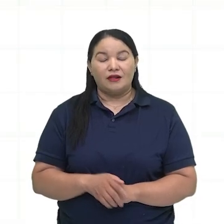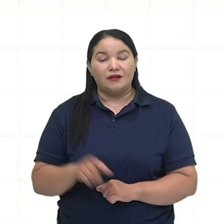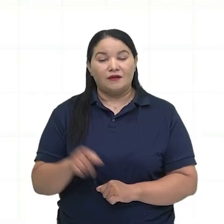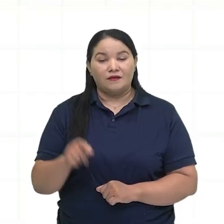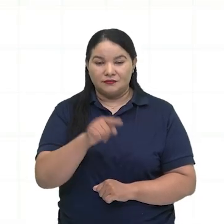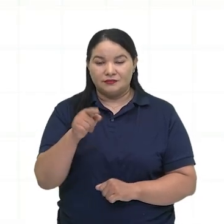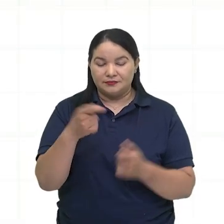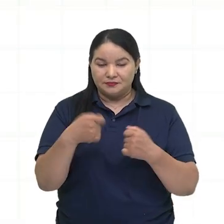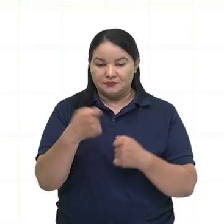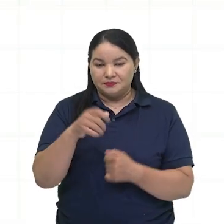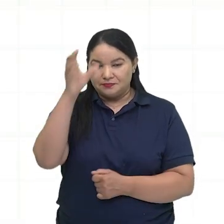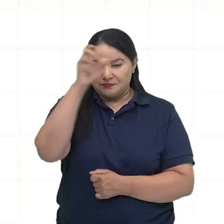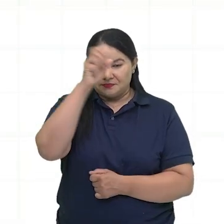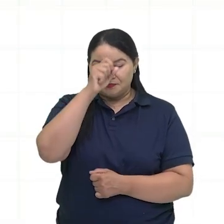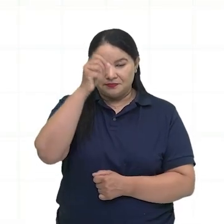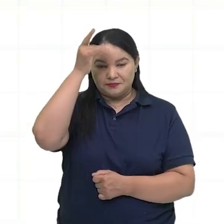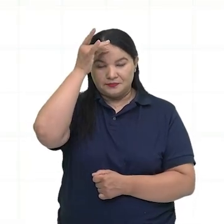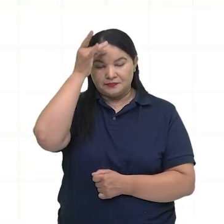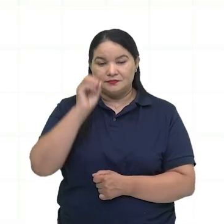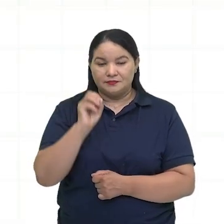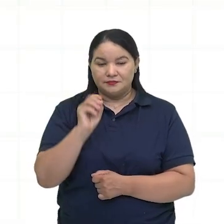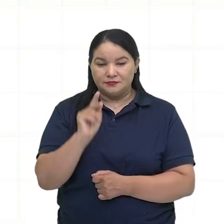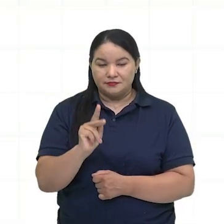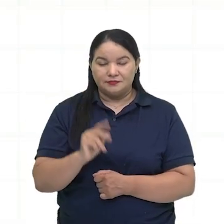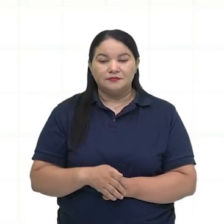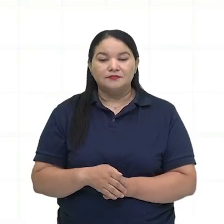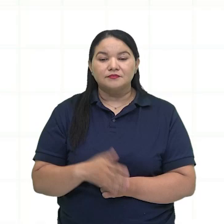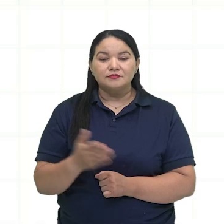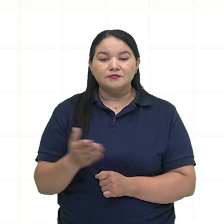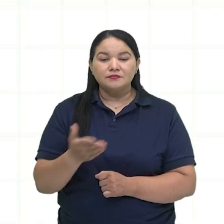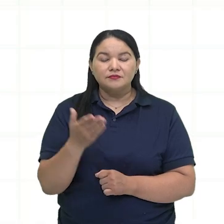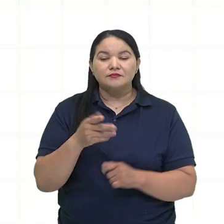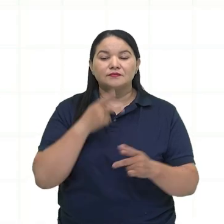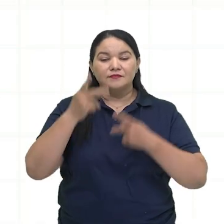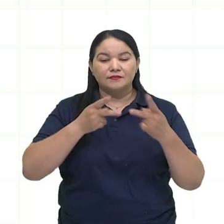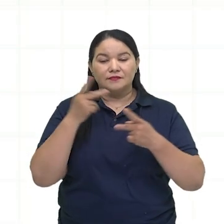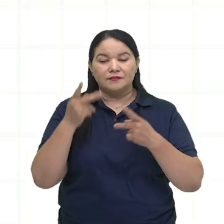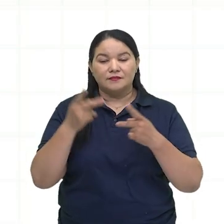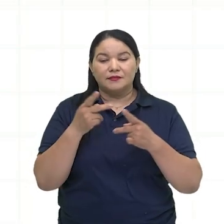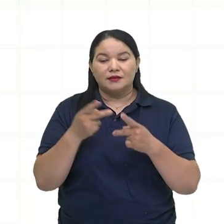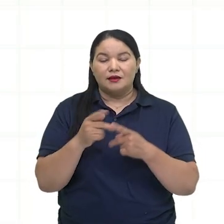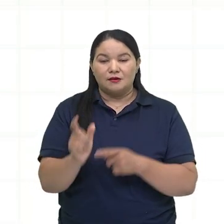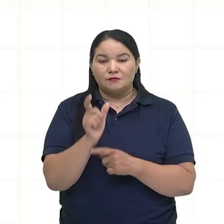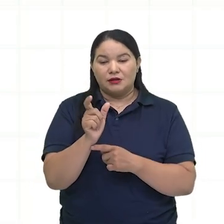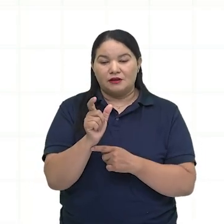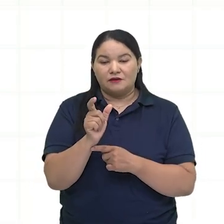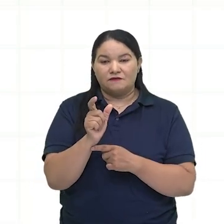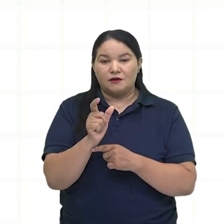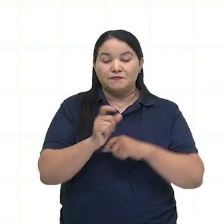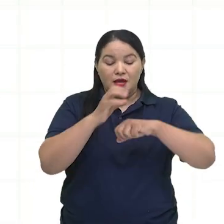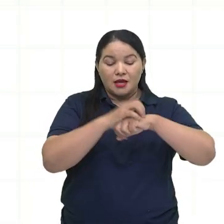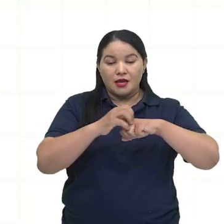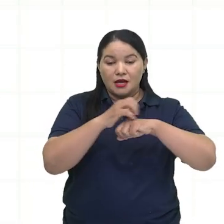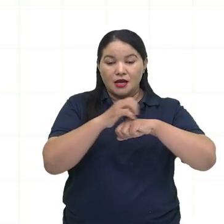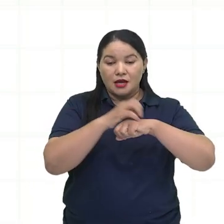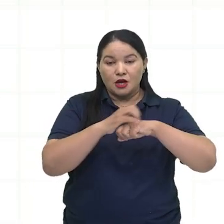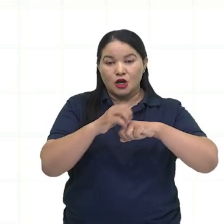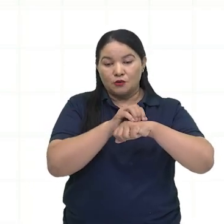aprendizado. Apesar de nós nos referirmos aqui no termo erosão